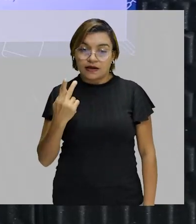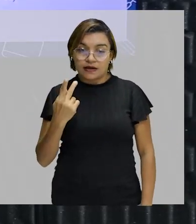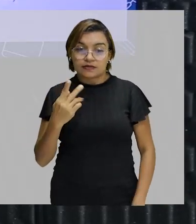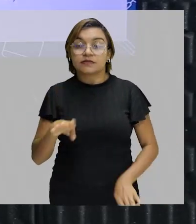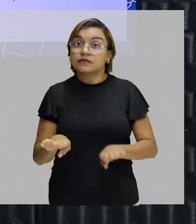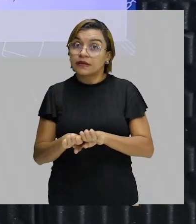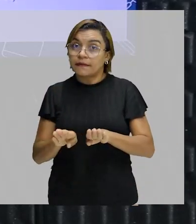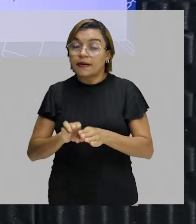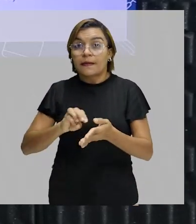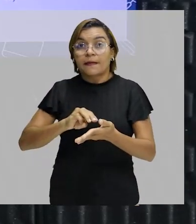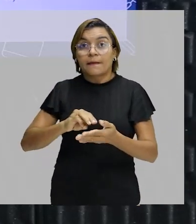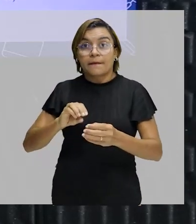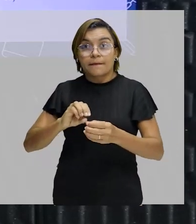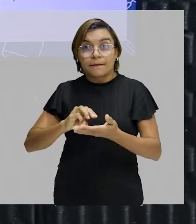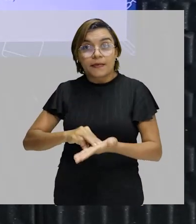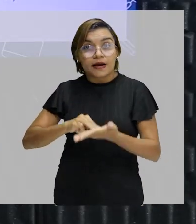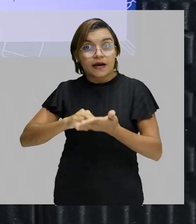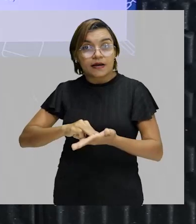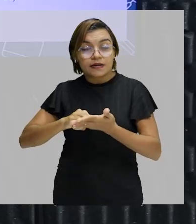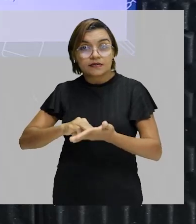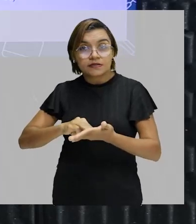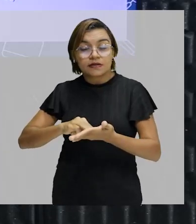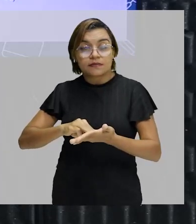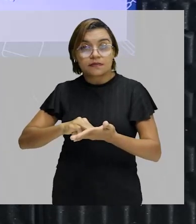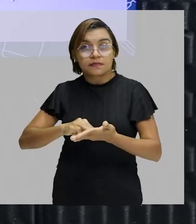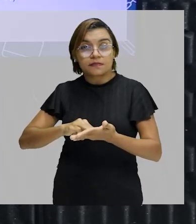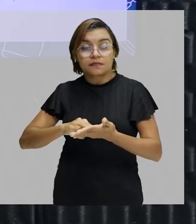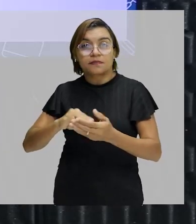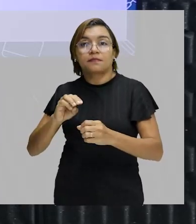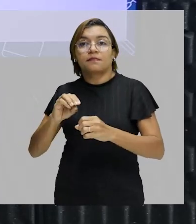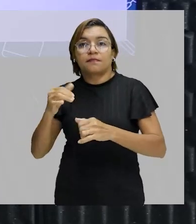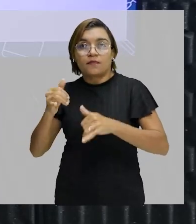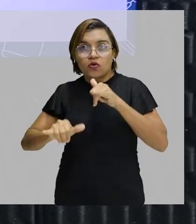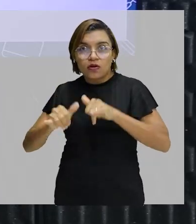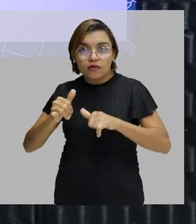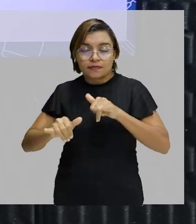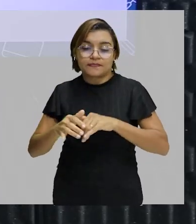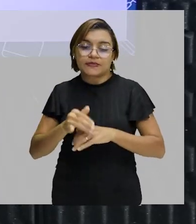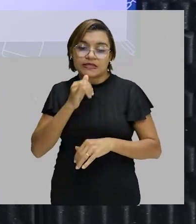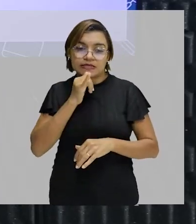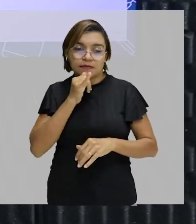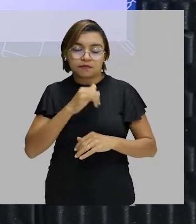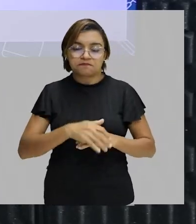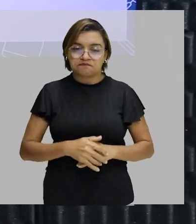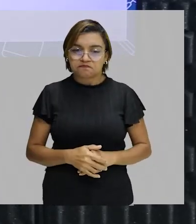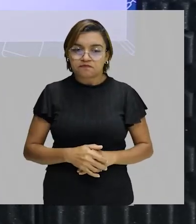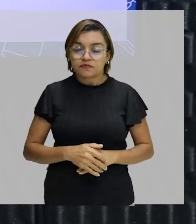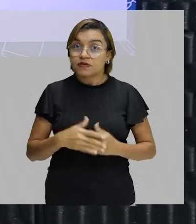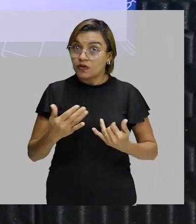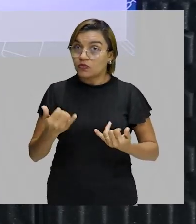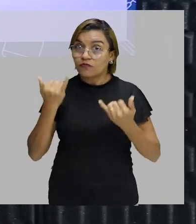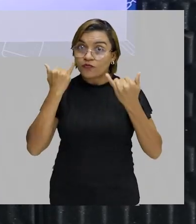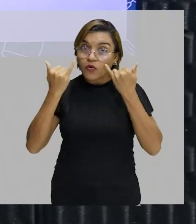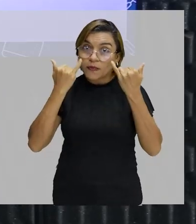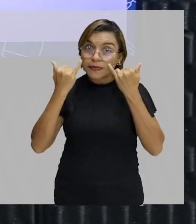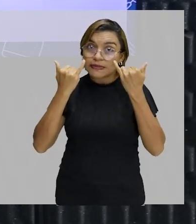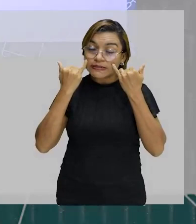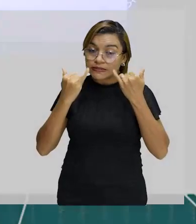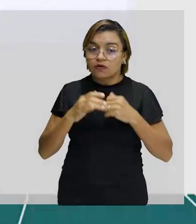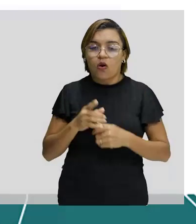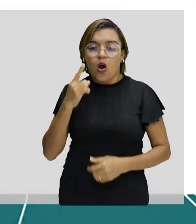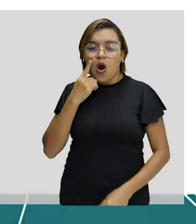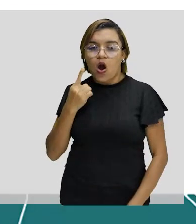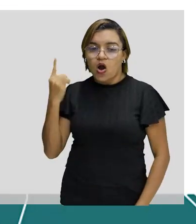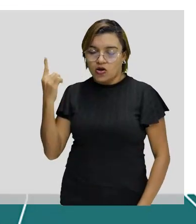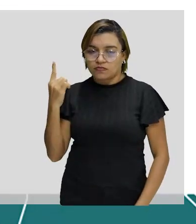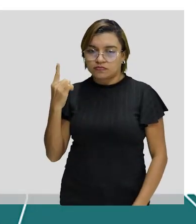massa molar dessa substância, ok? Então, com base nessas informações, olha só